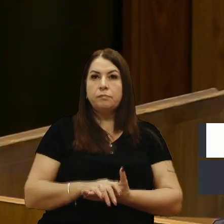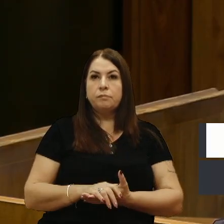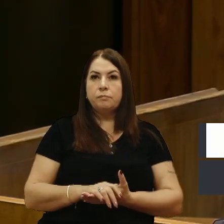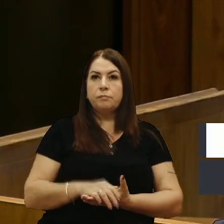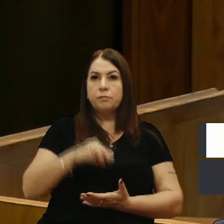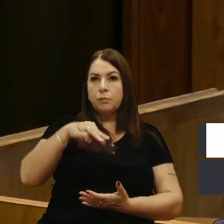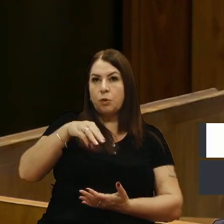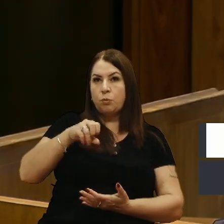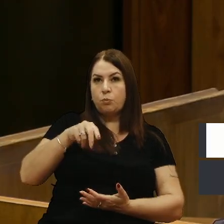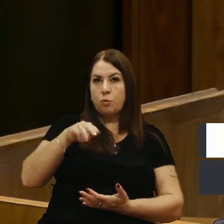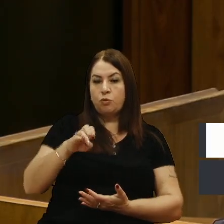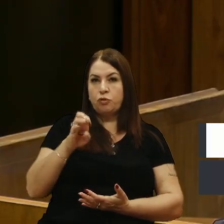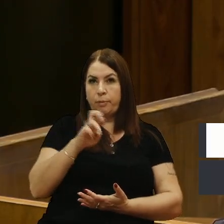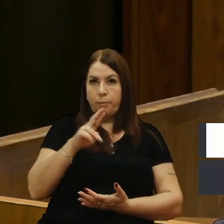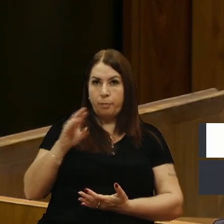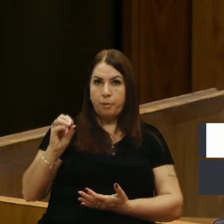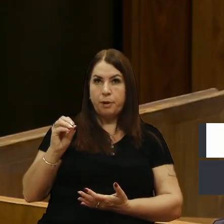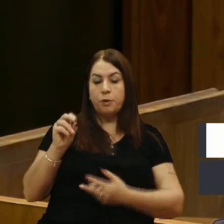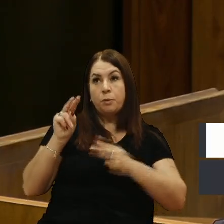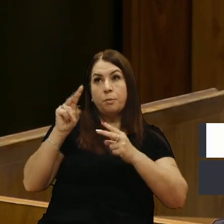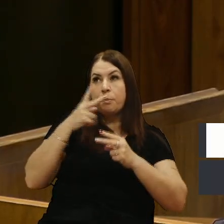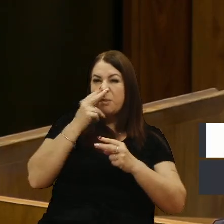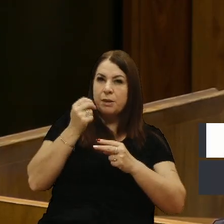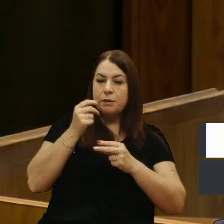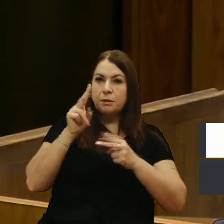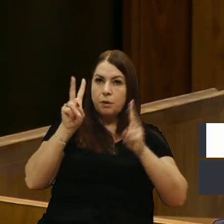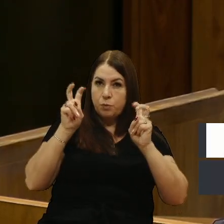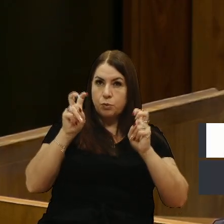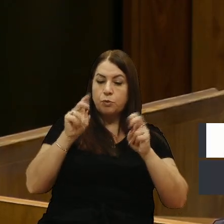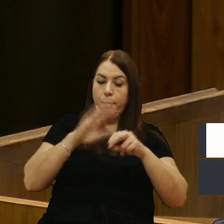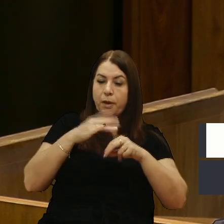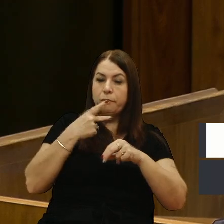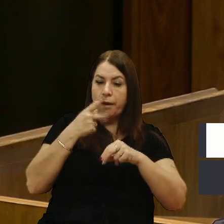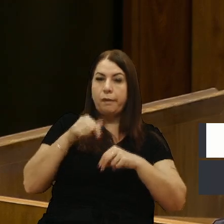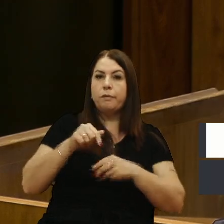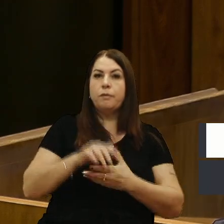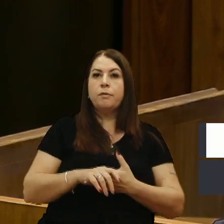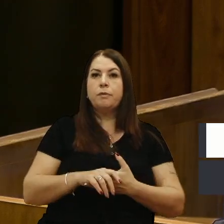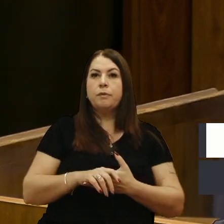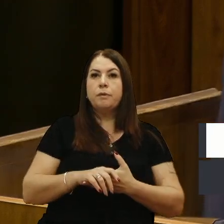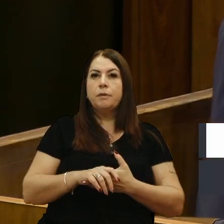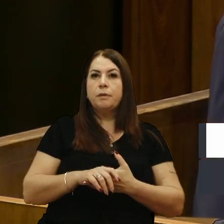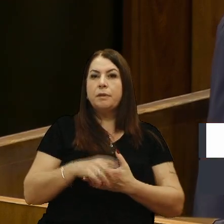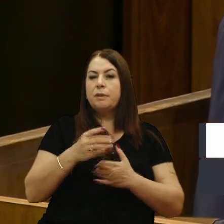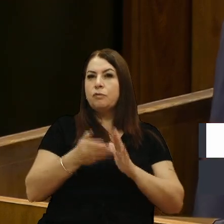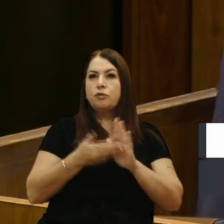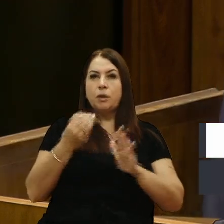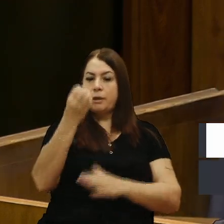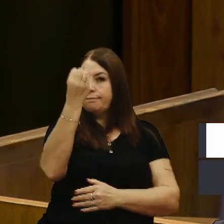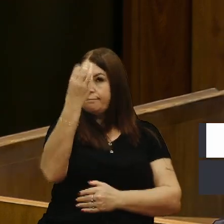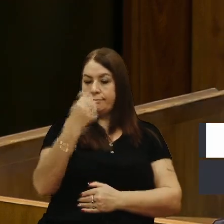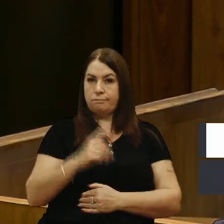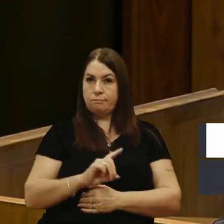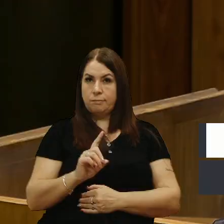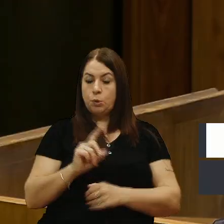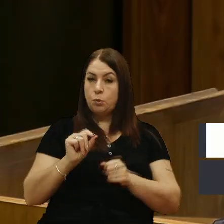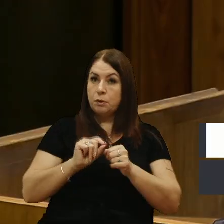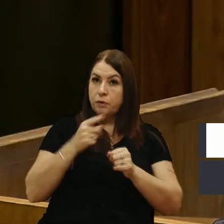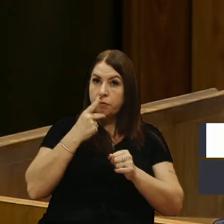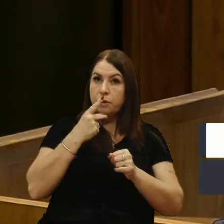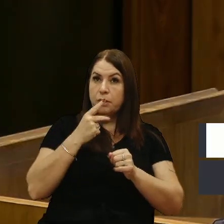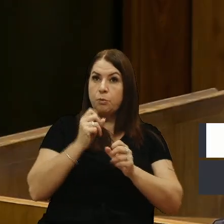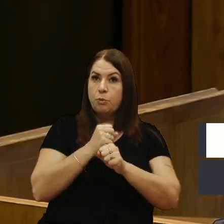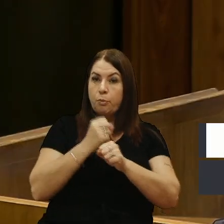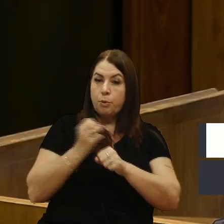Monte Ibérico parece que é o assunto mais comentado nesse momento. Ali não se trata de retirar semáforo. O que se trata ali é de uma